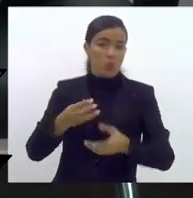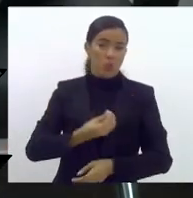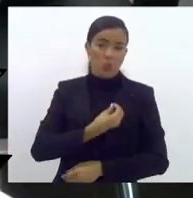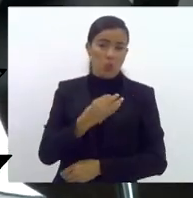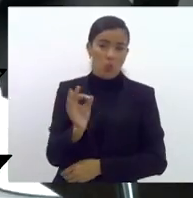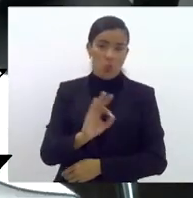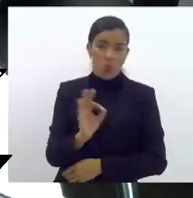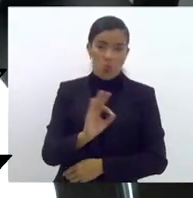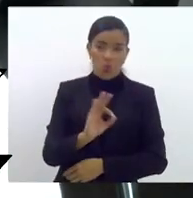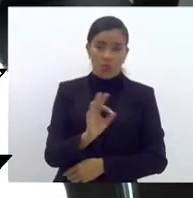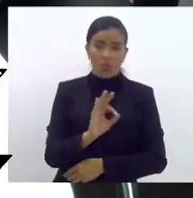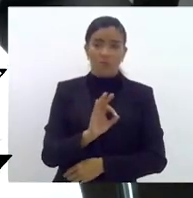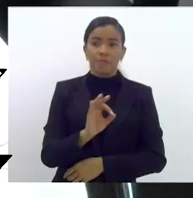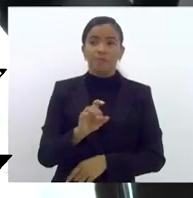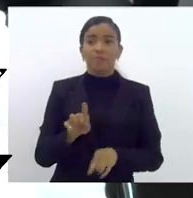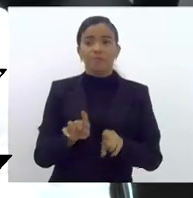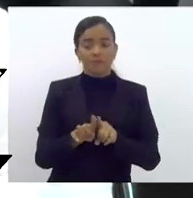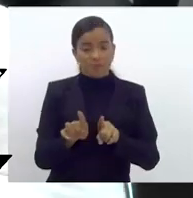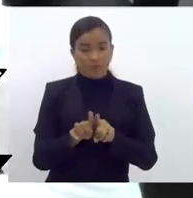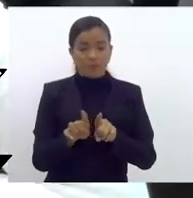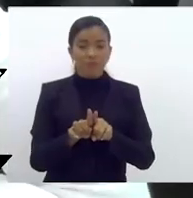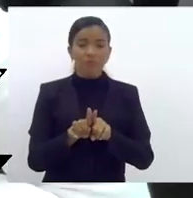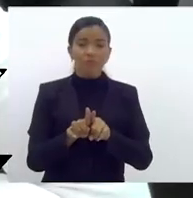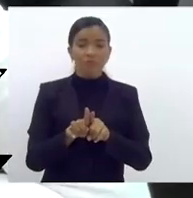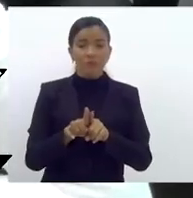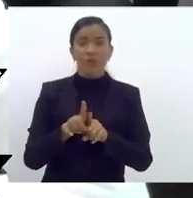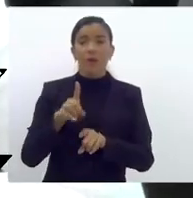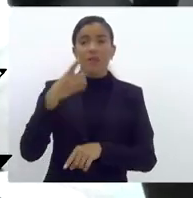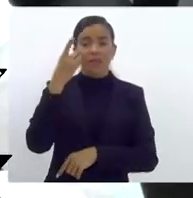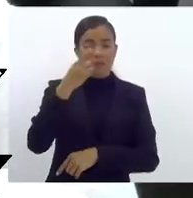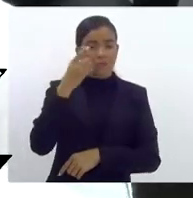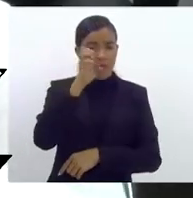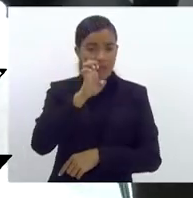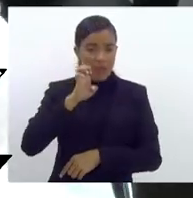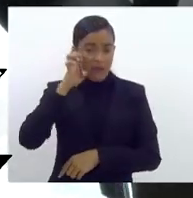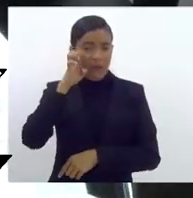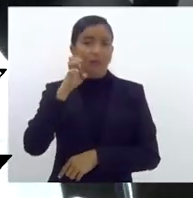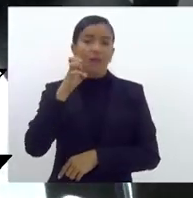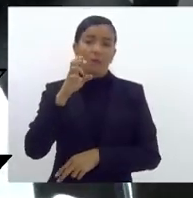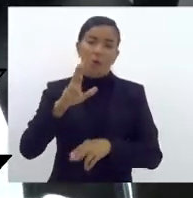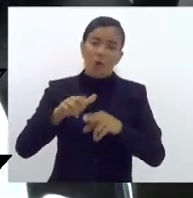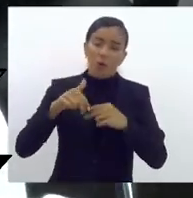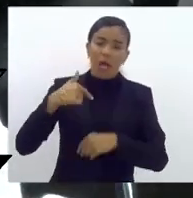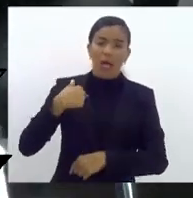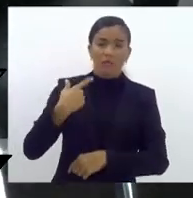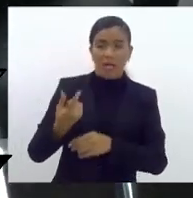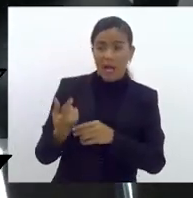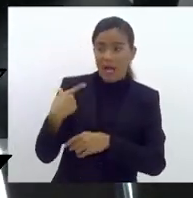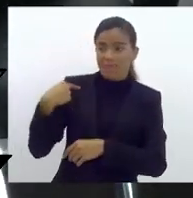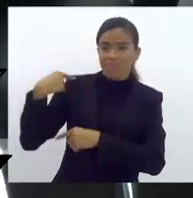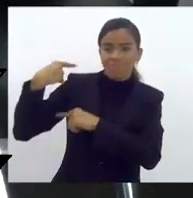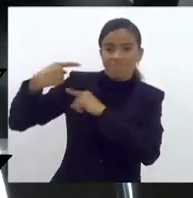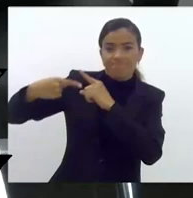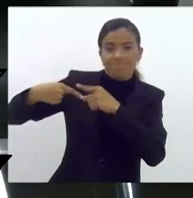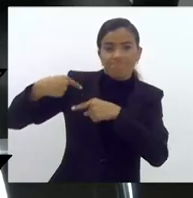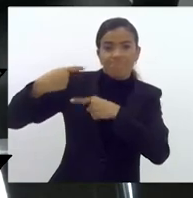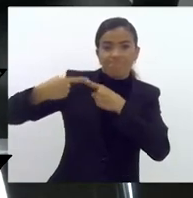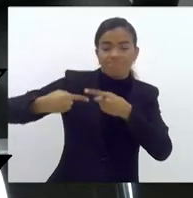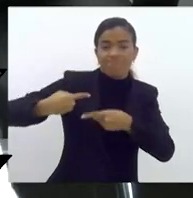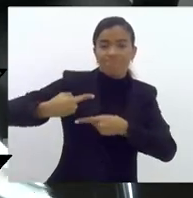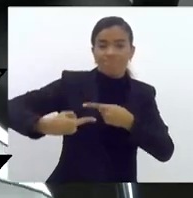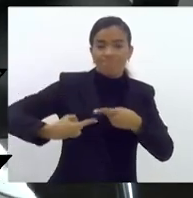presente também né acolhemos a deputada Érica pela sua origem não é